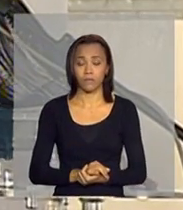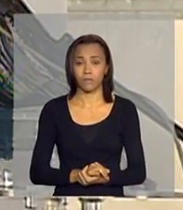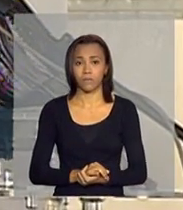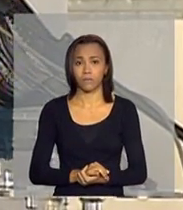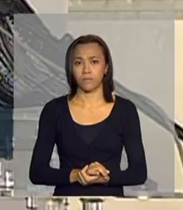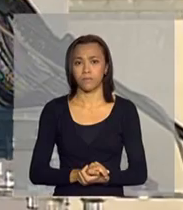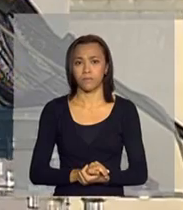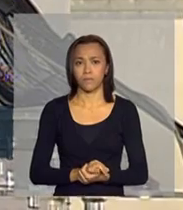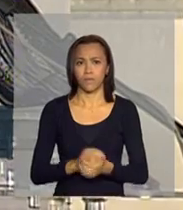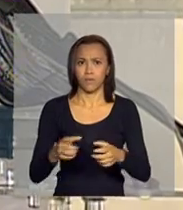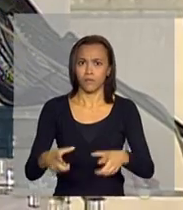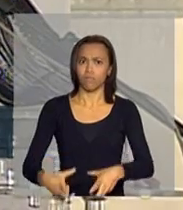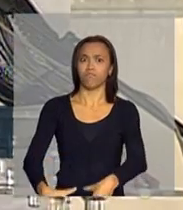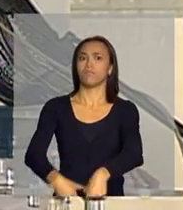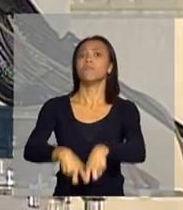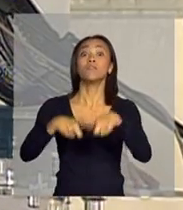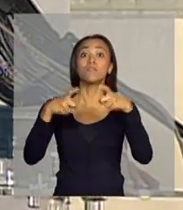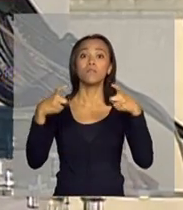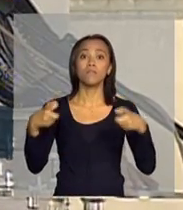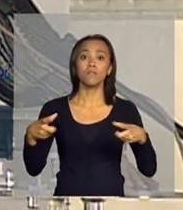dessas imensas